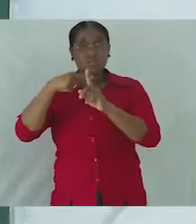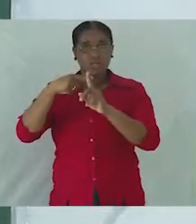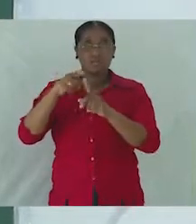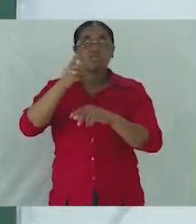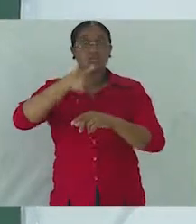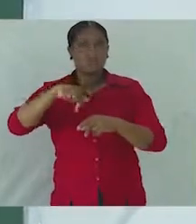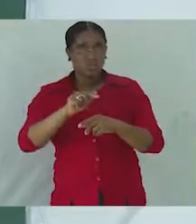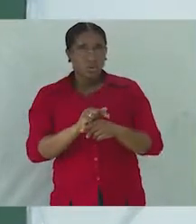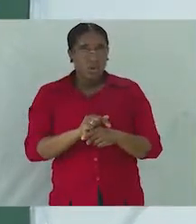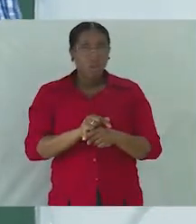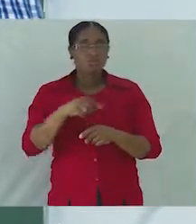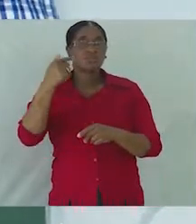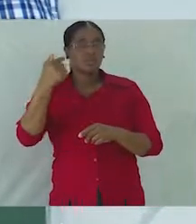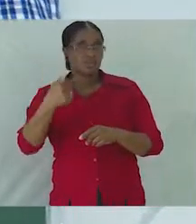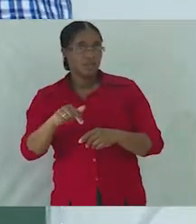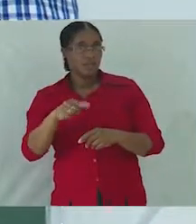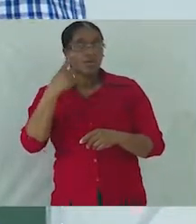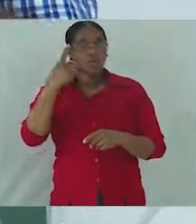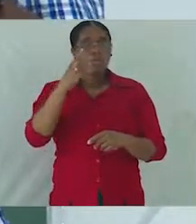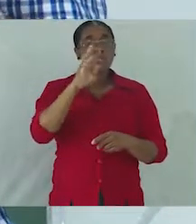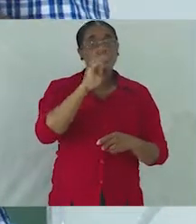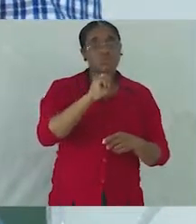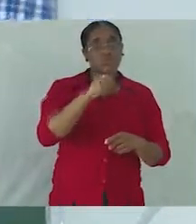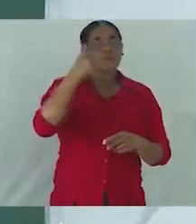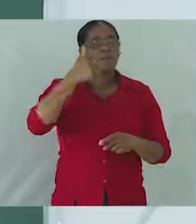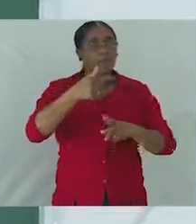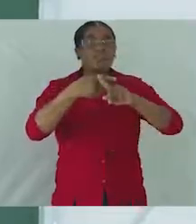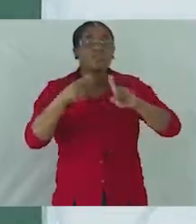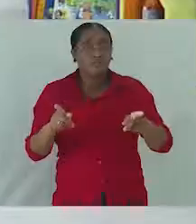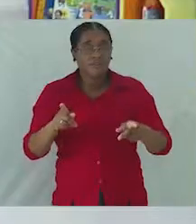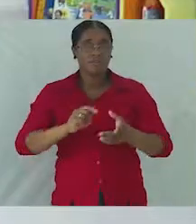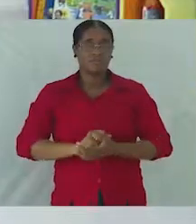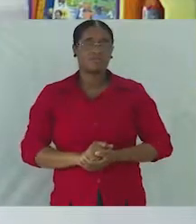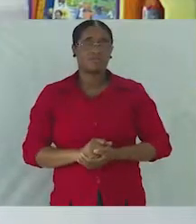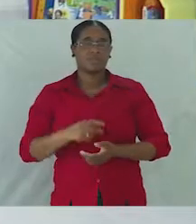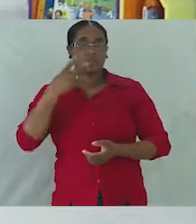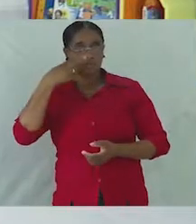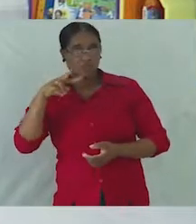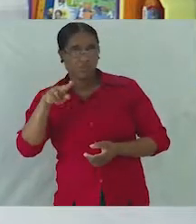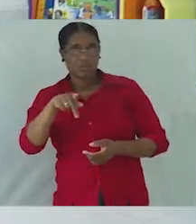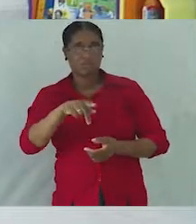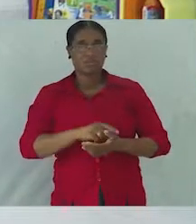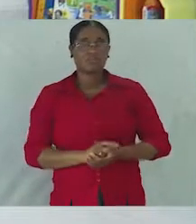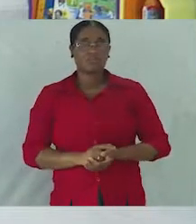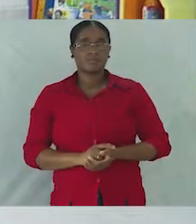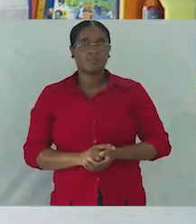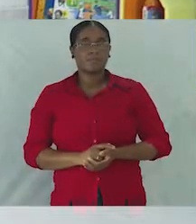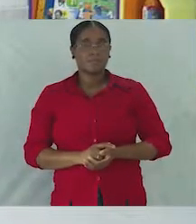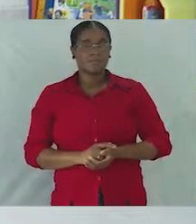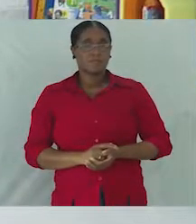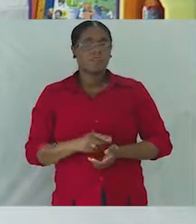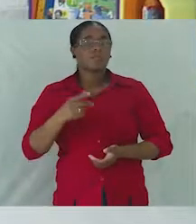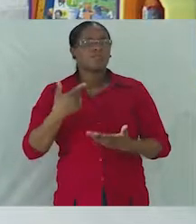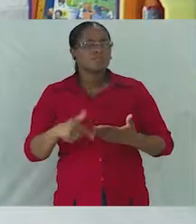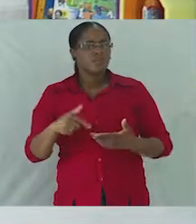nós vamos ter uma solução bem diferente. Então vejamos. Nós estamos ainda